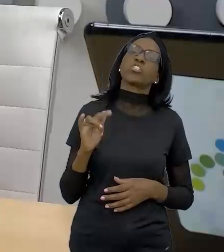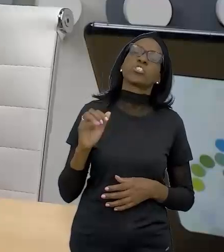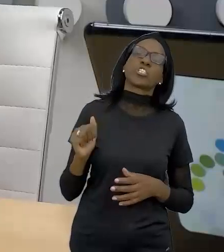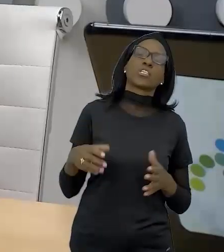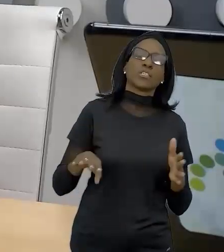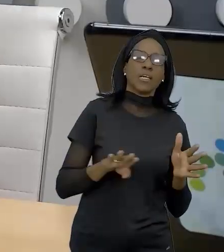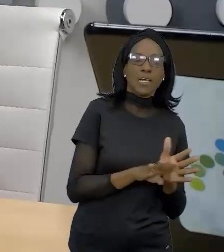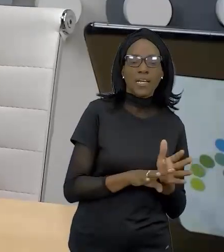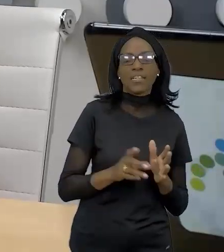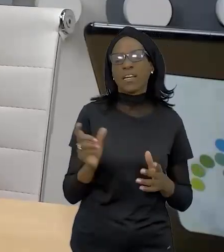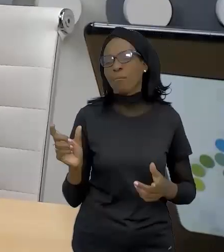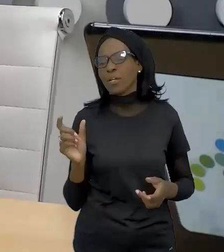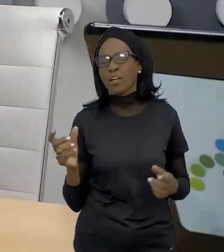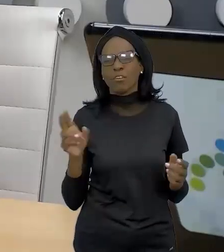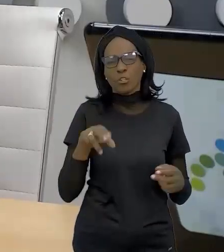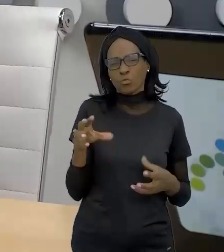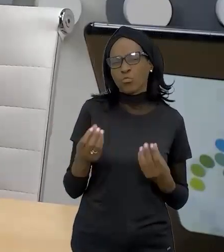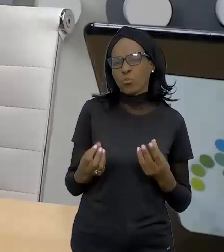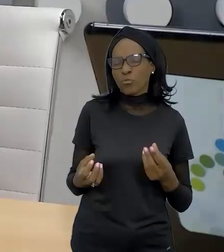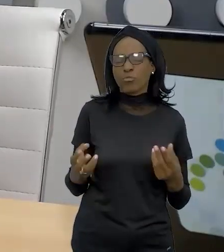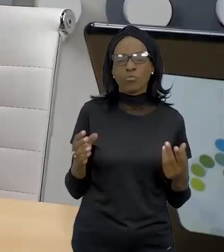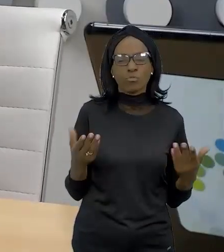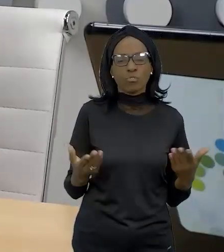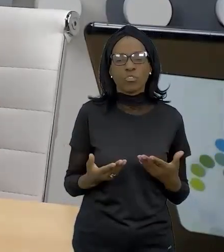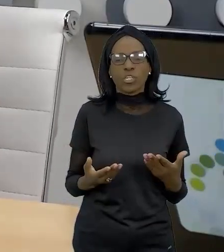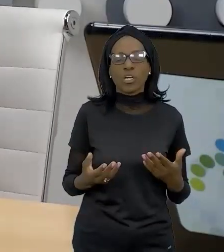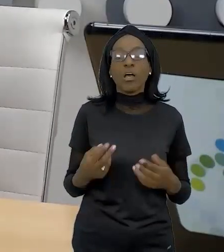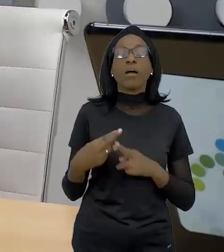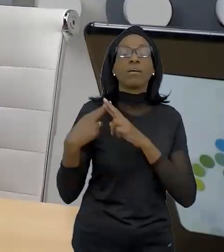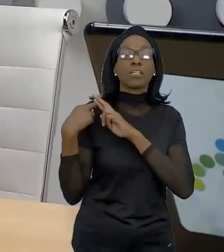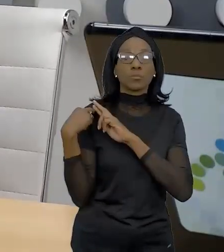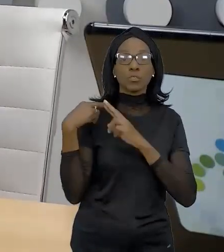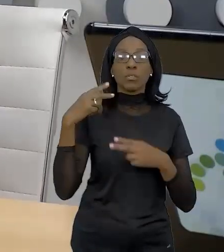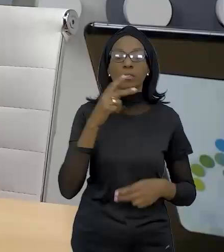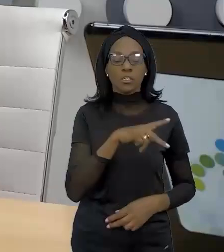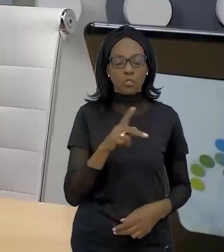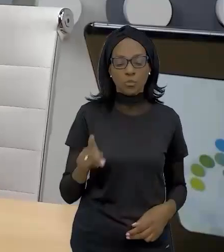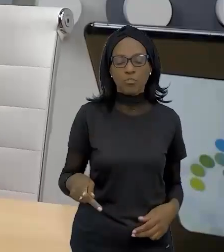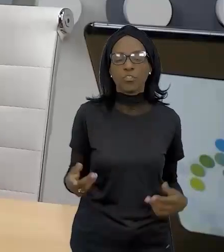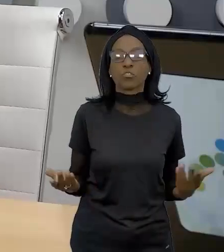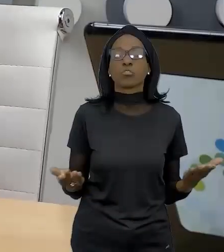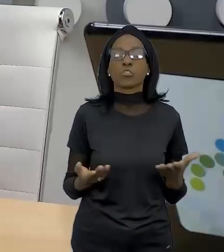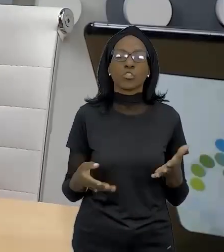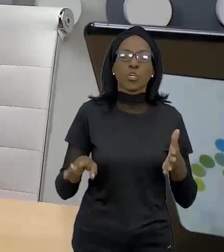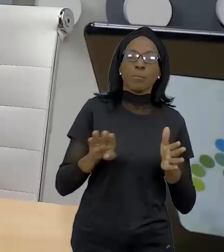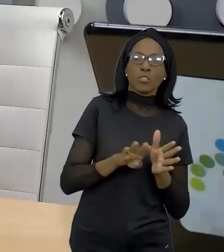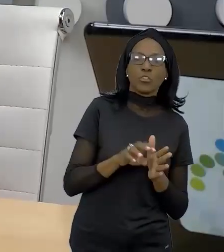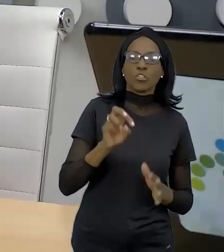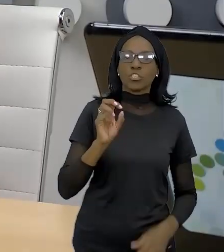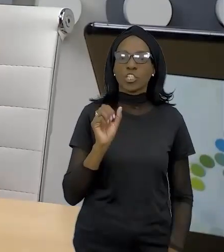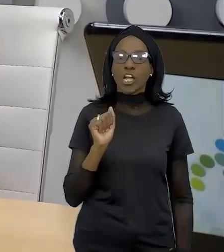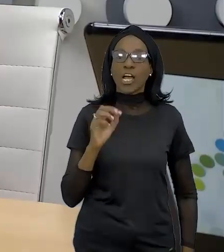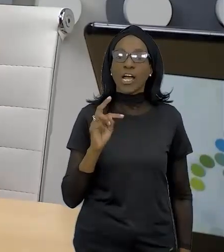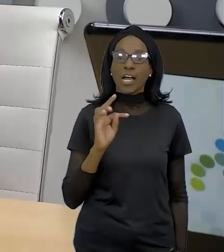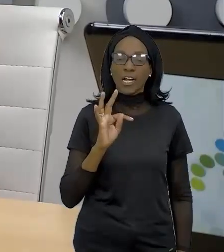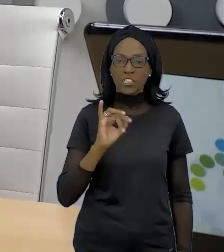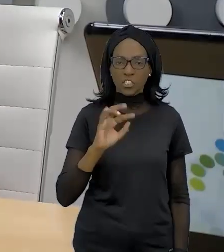né? Exatamente. E qual o papel do professor nessa metodologia ativa? O papel